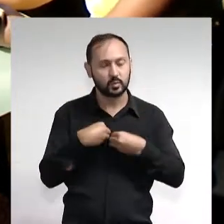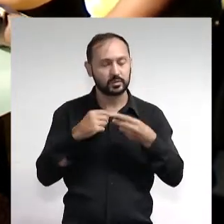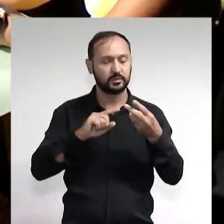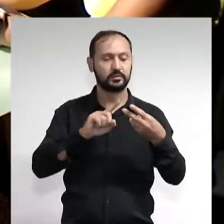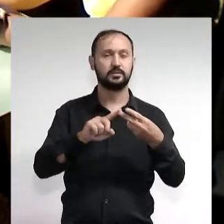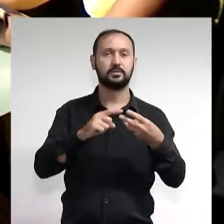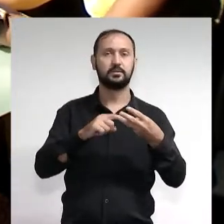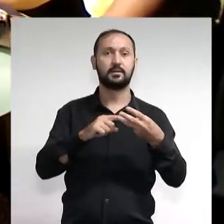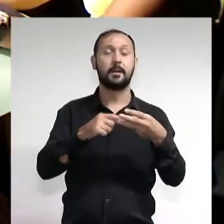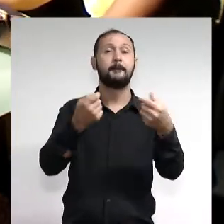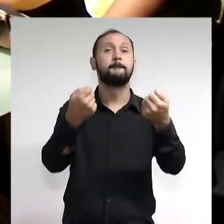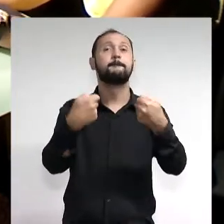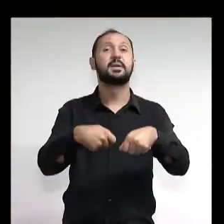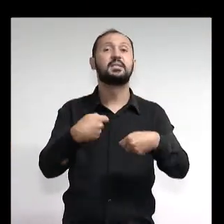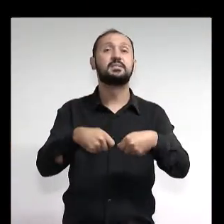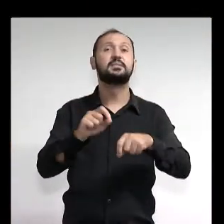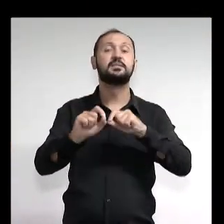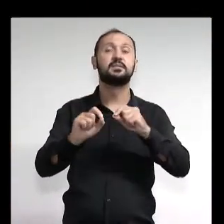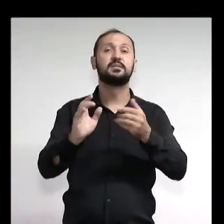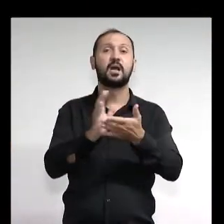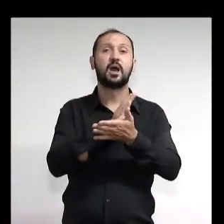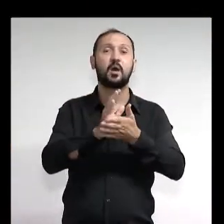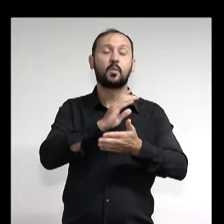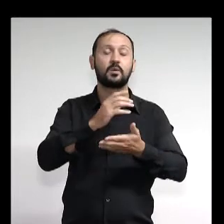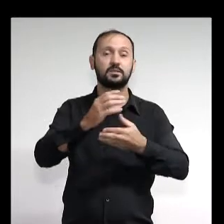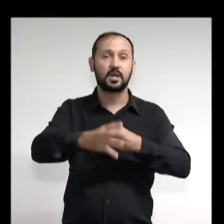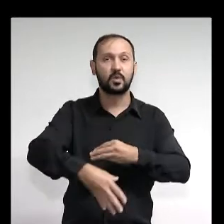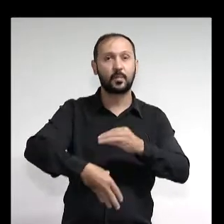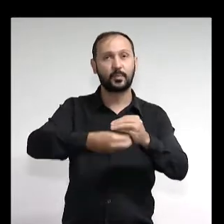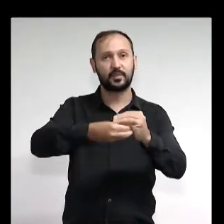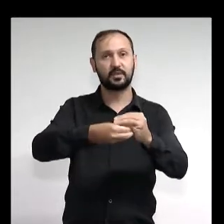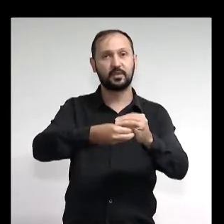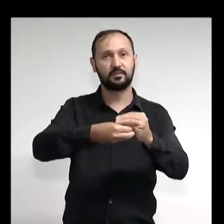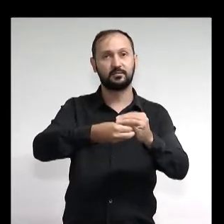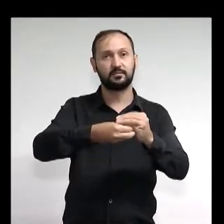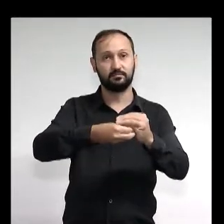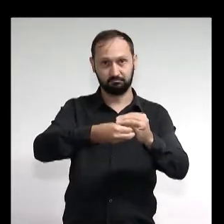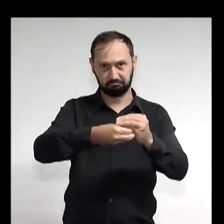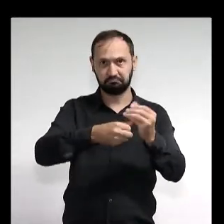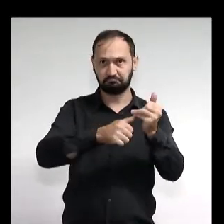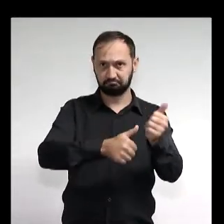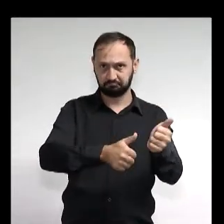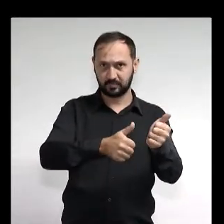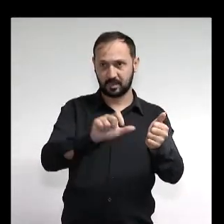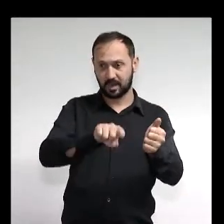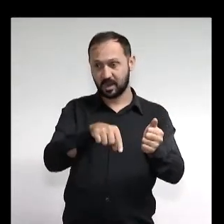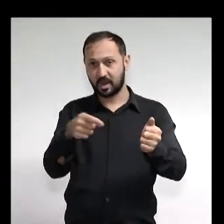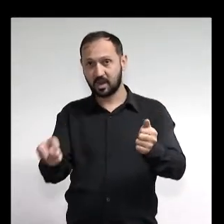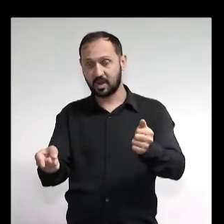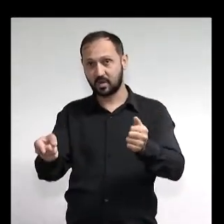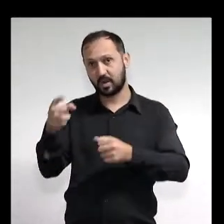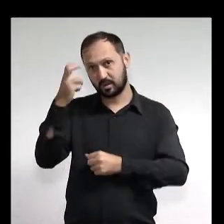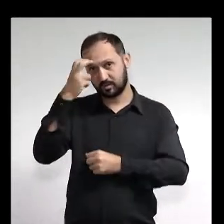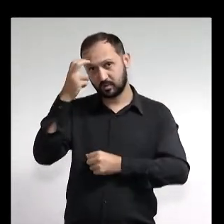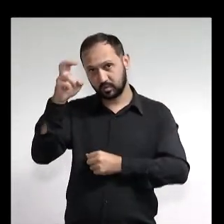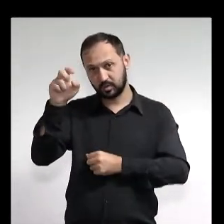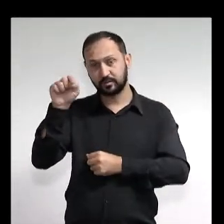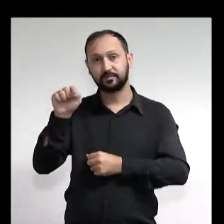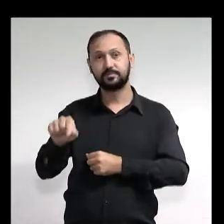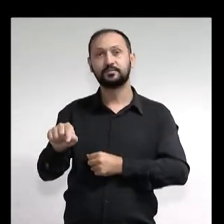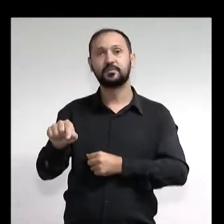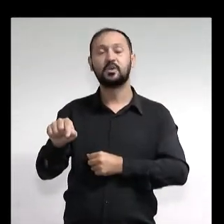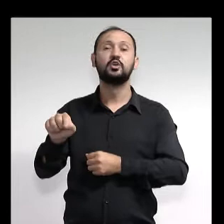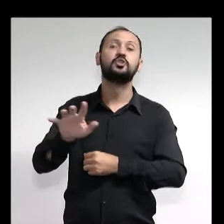espectro autista, tem necessidades e algo a ser complementado. Quando nós falamos de altas habilidades